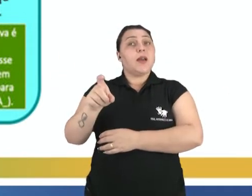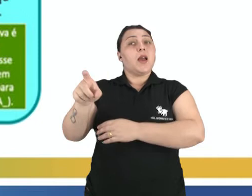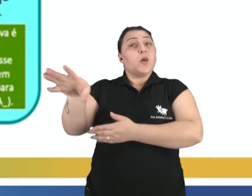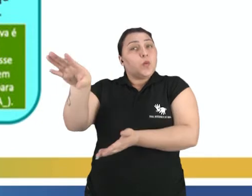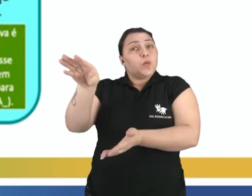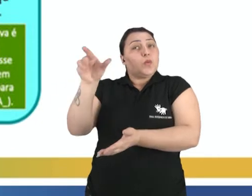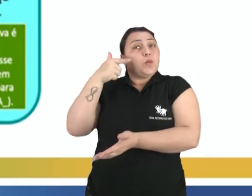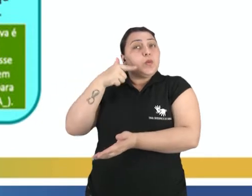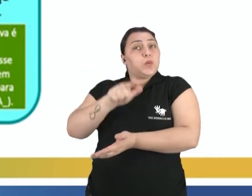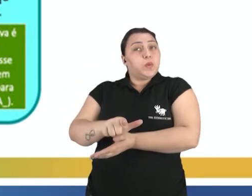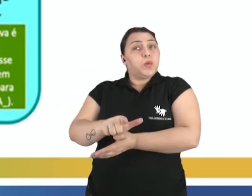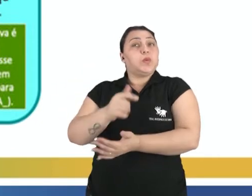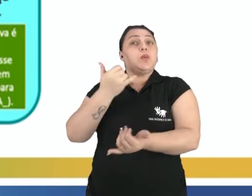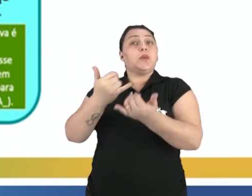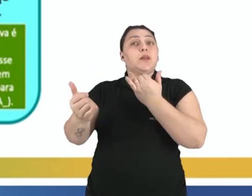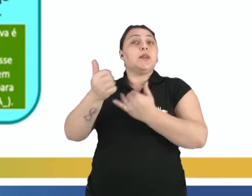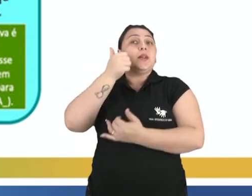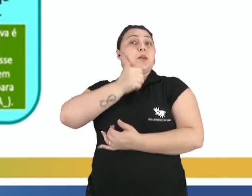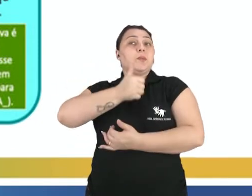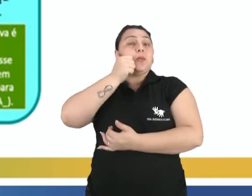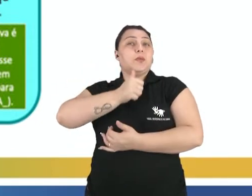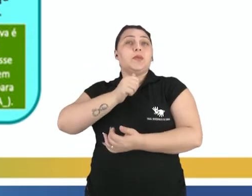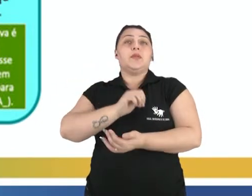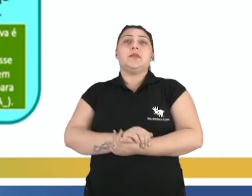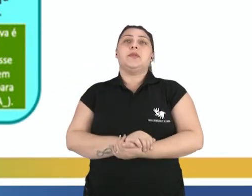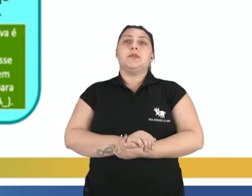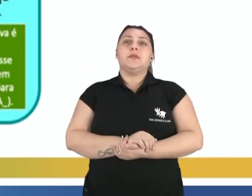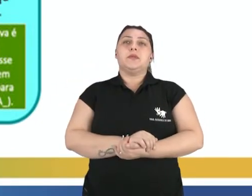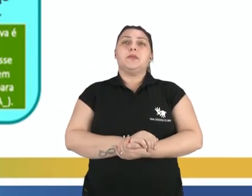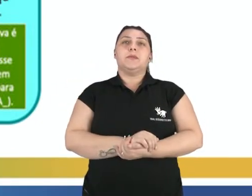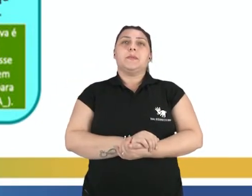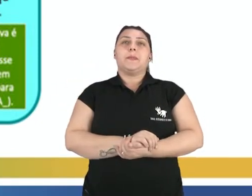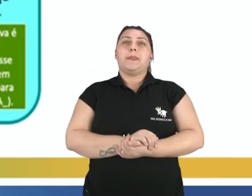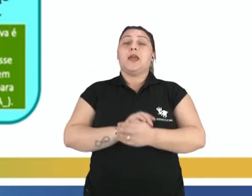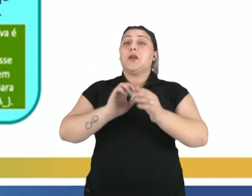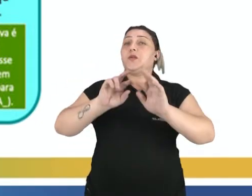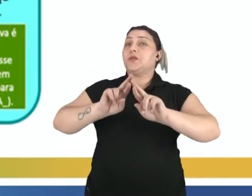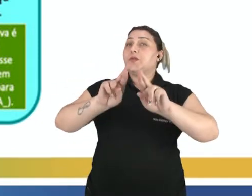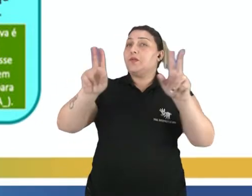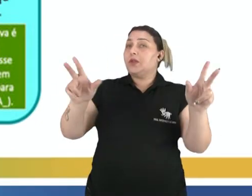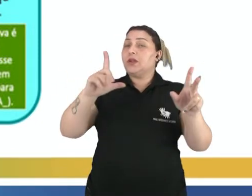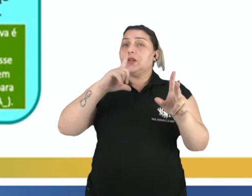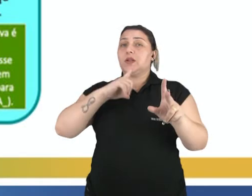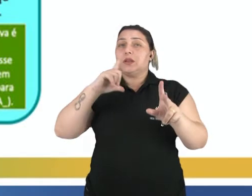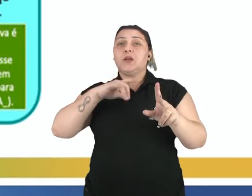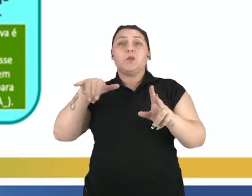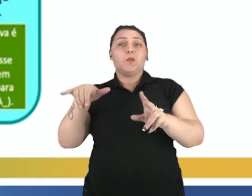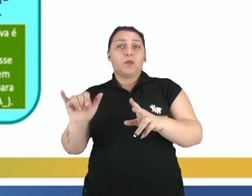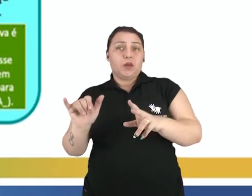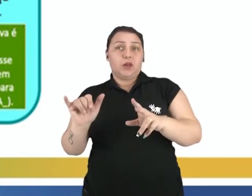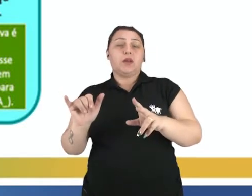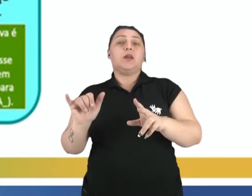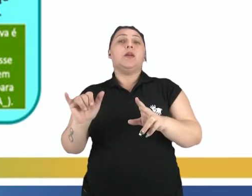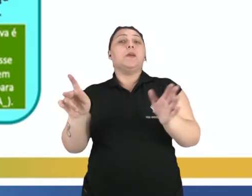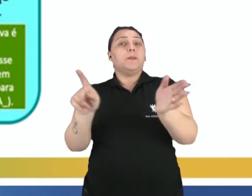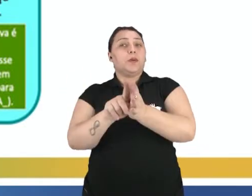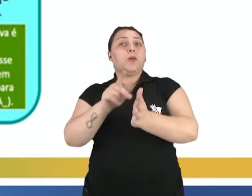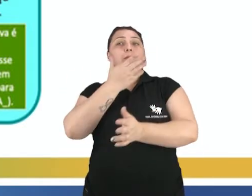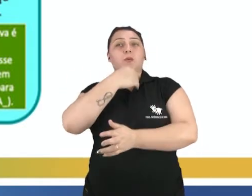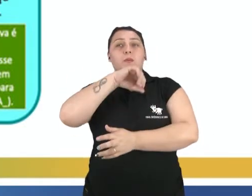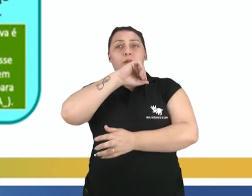herdado da mãe. Lembra que o homem também herda o cromossomo X. Porém, o diferencial é que ele tem o cromossomo Y herdado lá do pai.